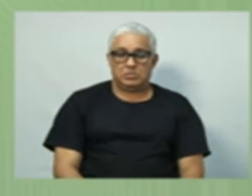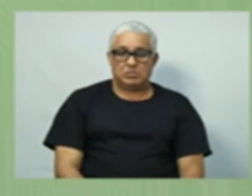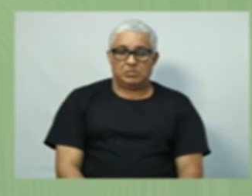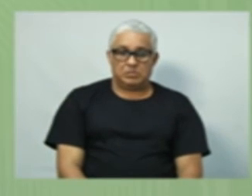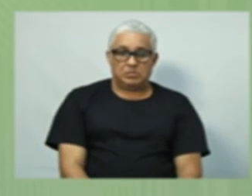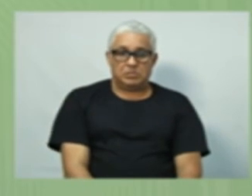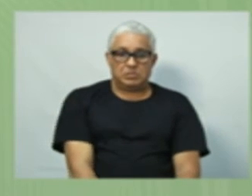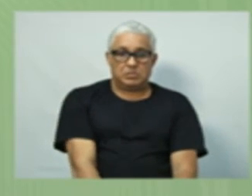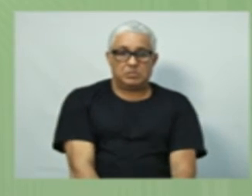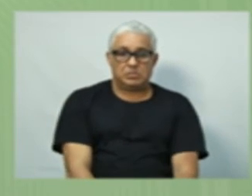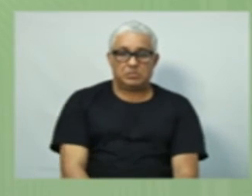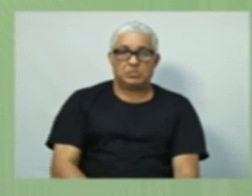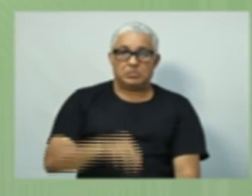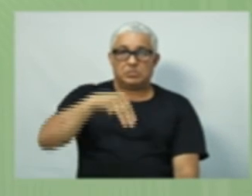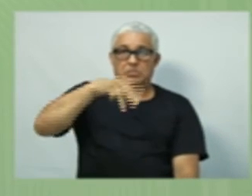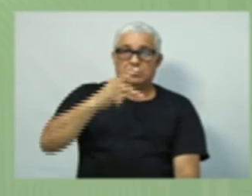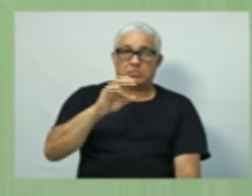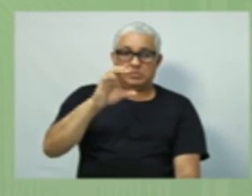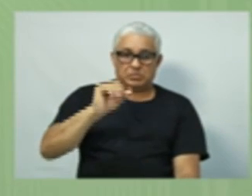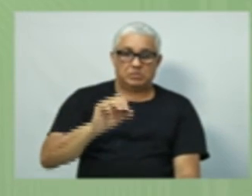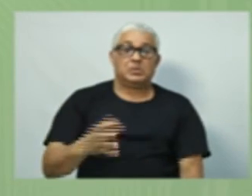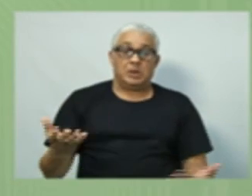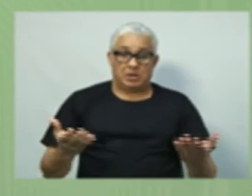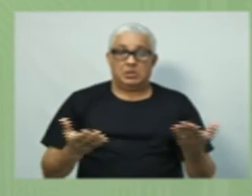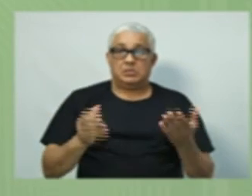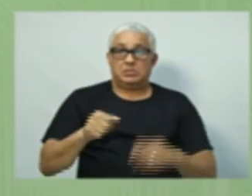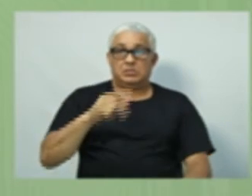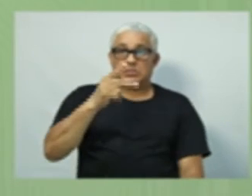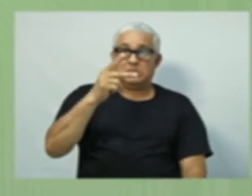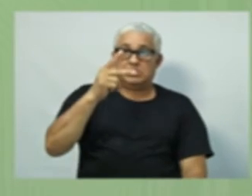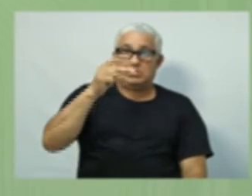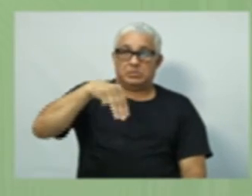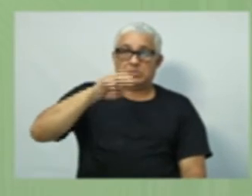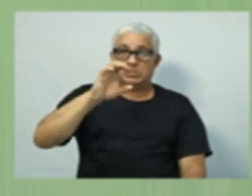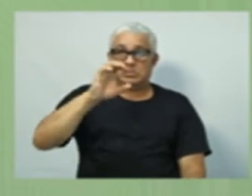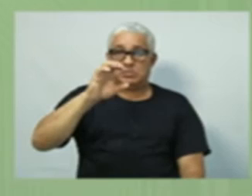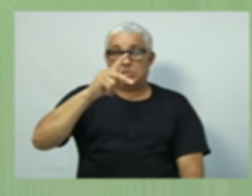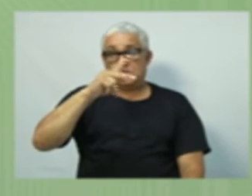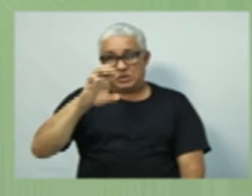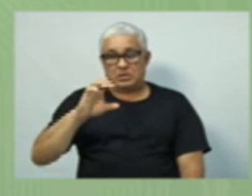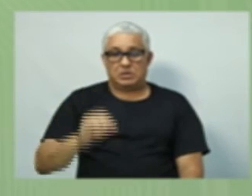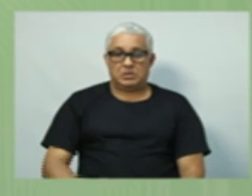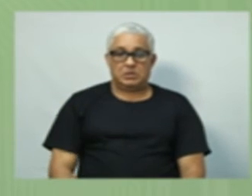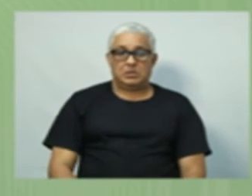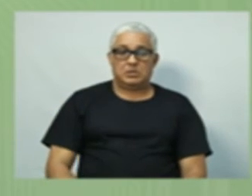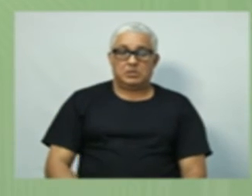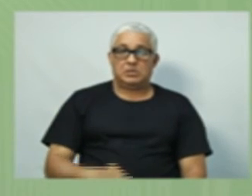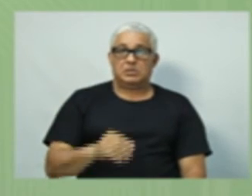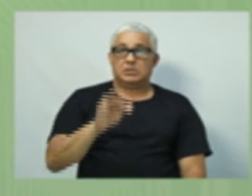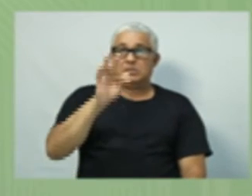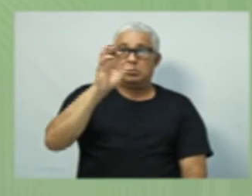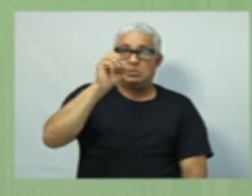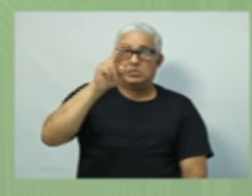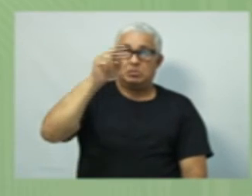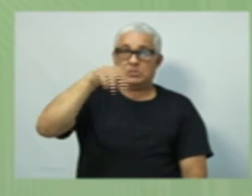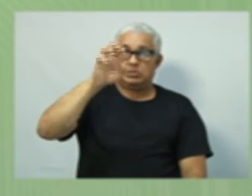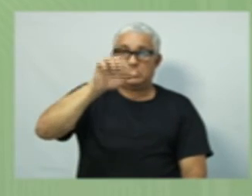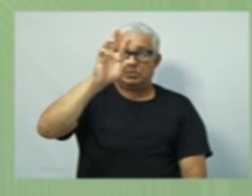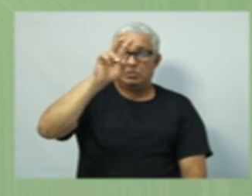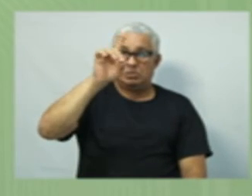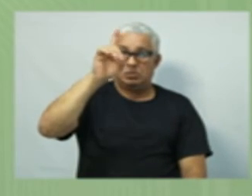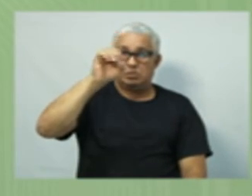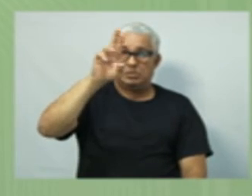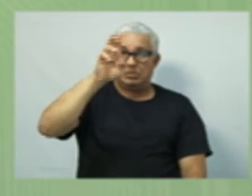cinquenta que não são minhas compras só agora eu consigo calcular o prazo médio de pagamento de compras é fornecedor / compras desde